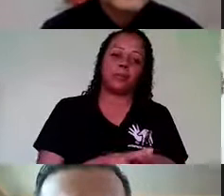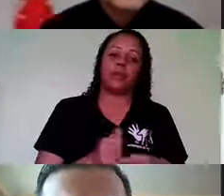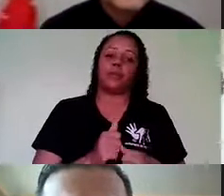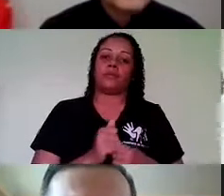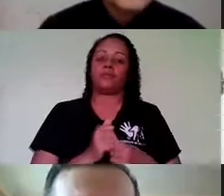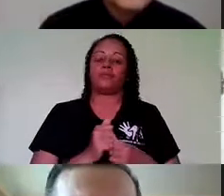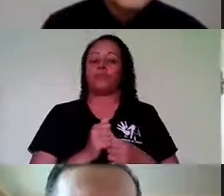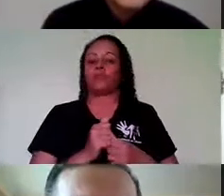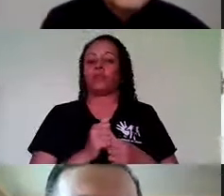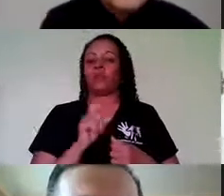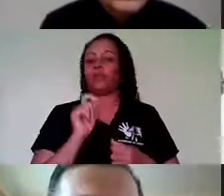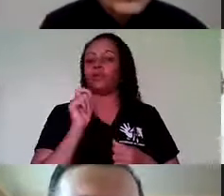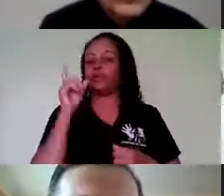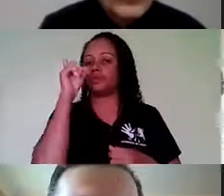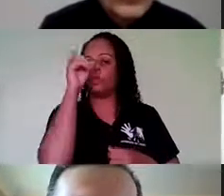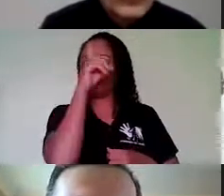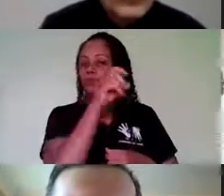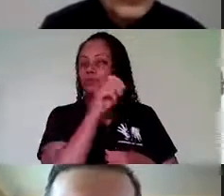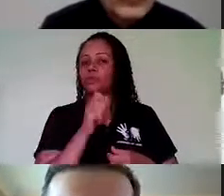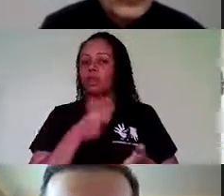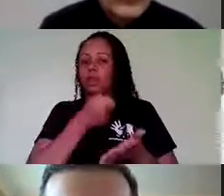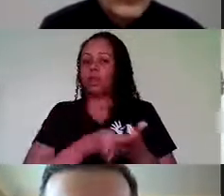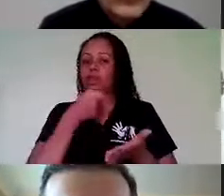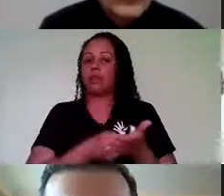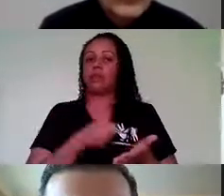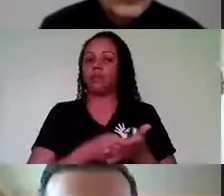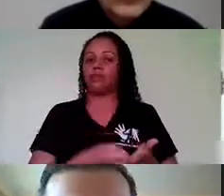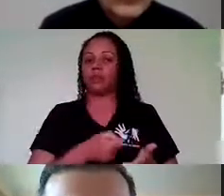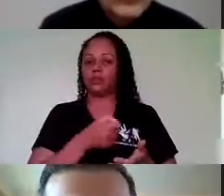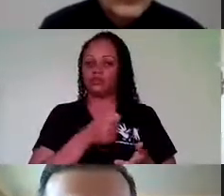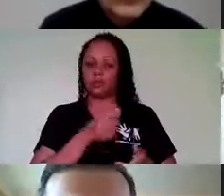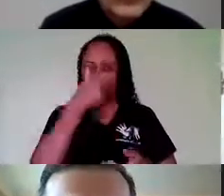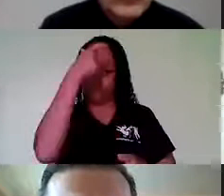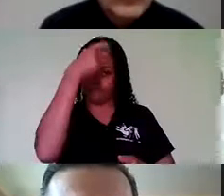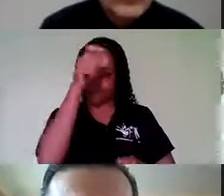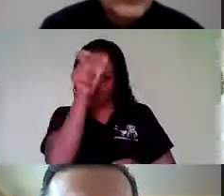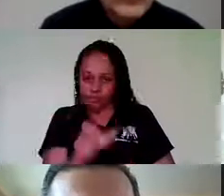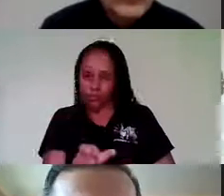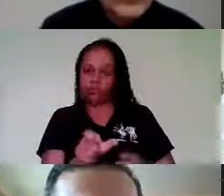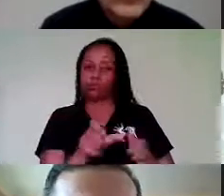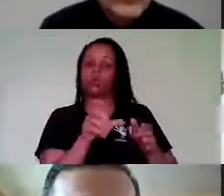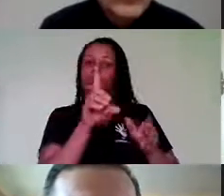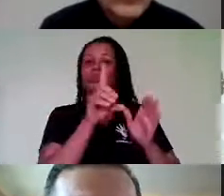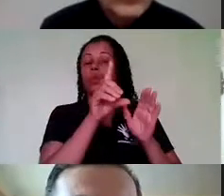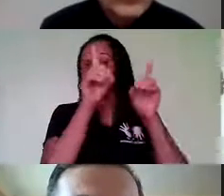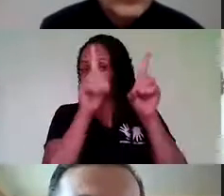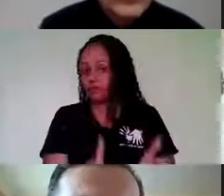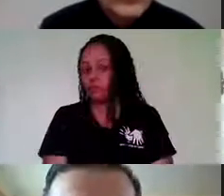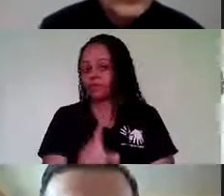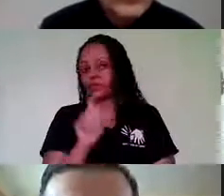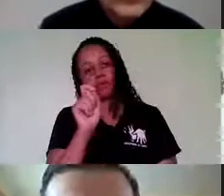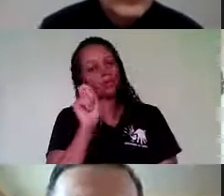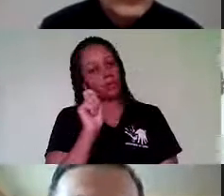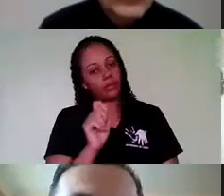luta da pessoa com deficiência é a invisibilidade, né? Um dos maiores livros aí que conta a história da pessoa com deficiência chama A